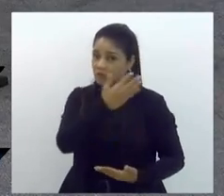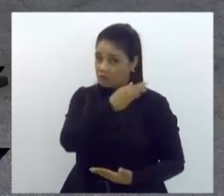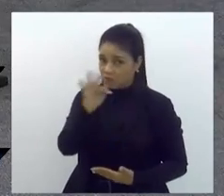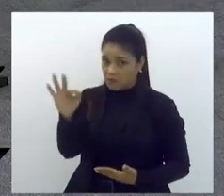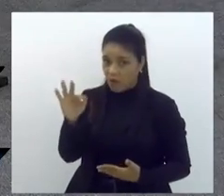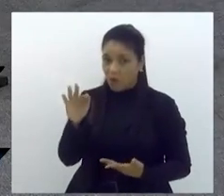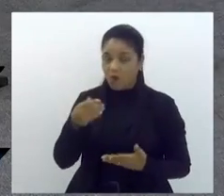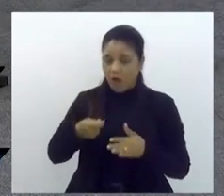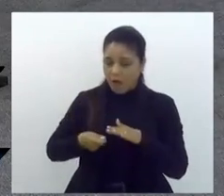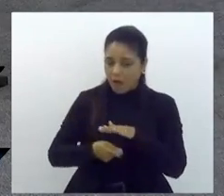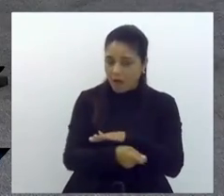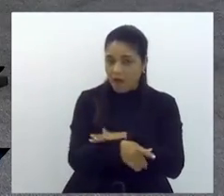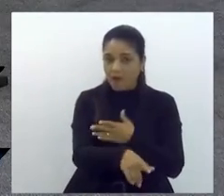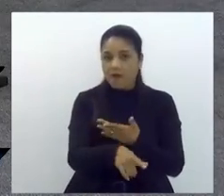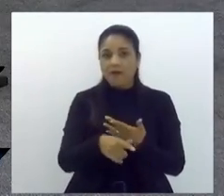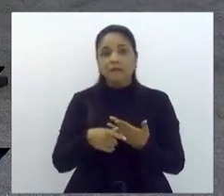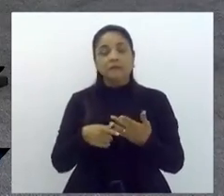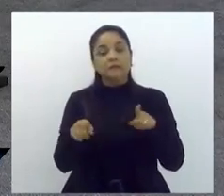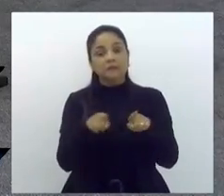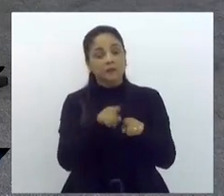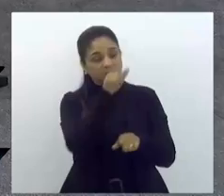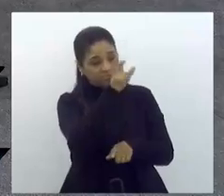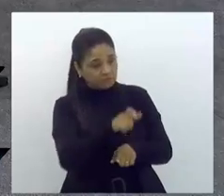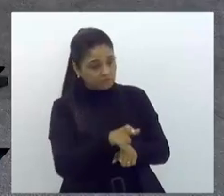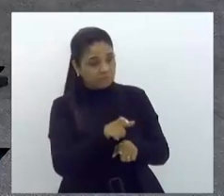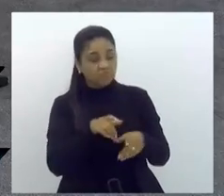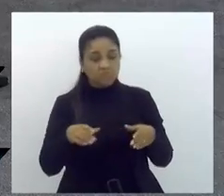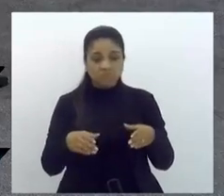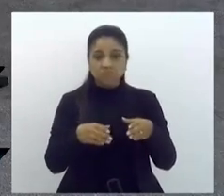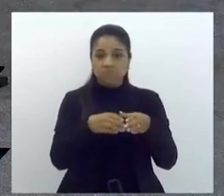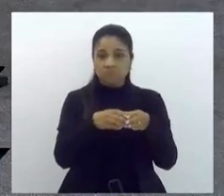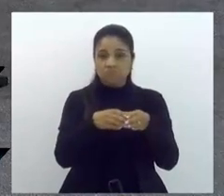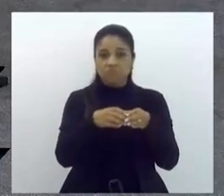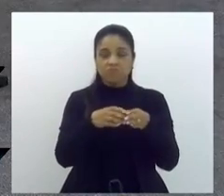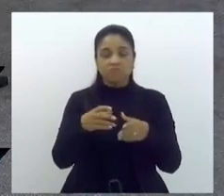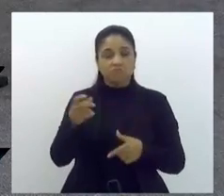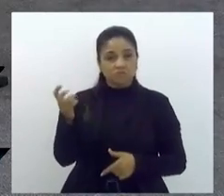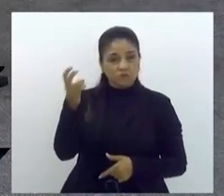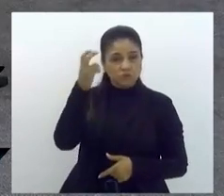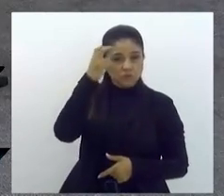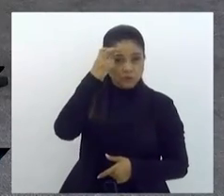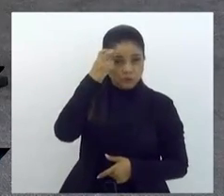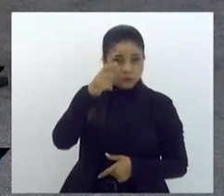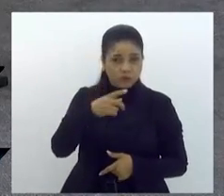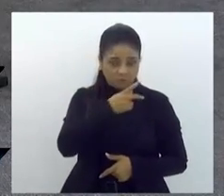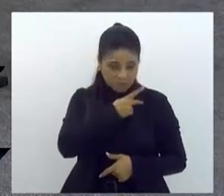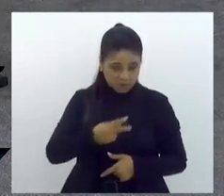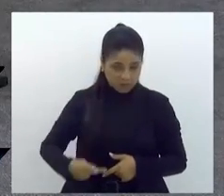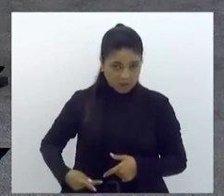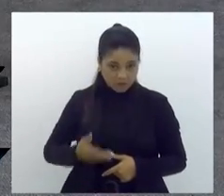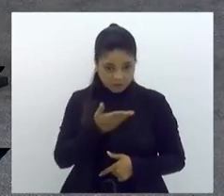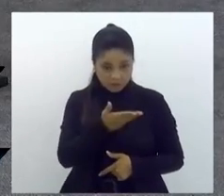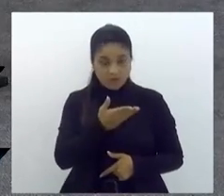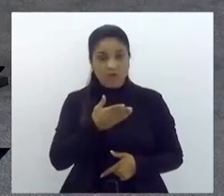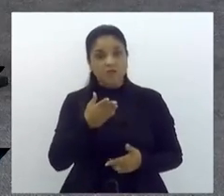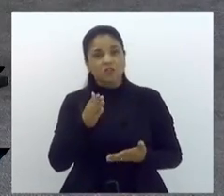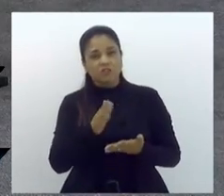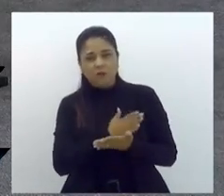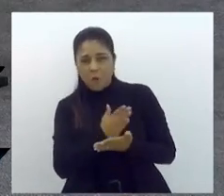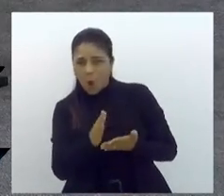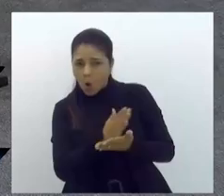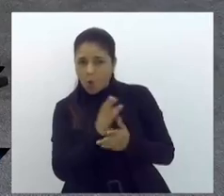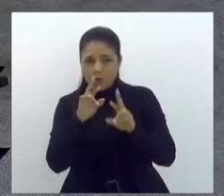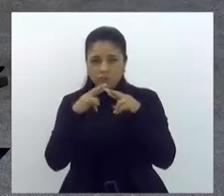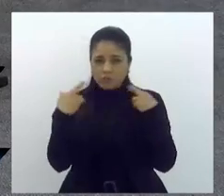vossa excelência por estar presidindo a comissão de Cultura já tivemos algumas não uma Mas algumas reuniões